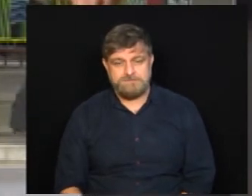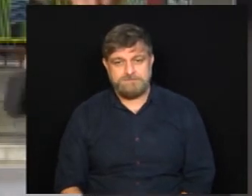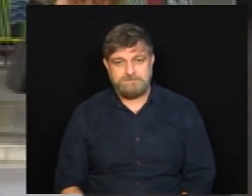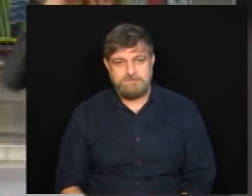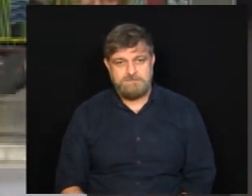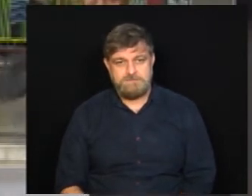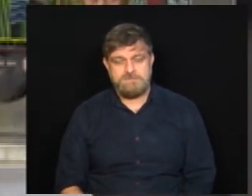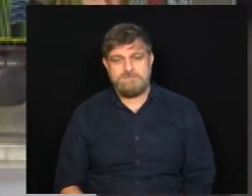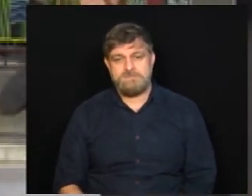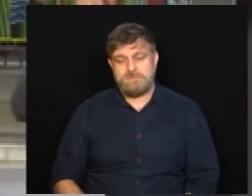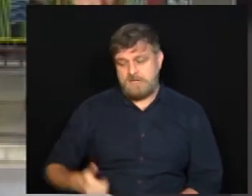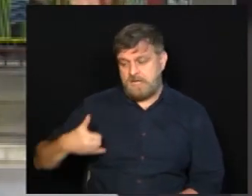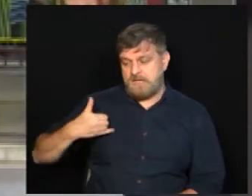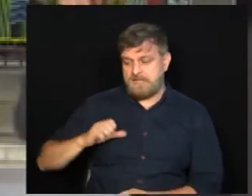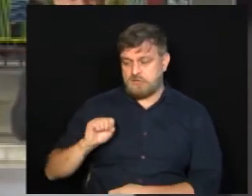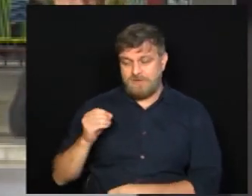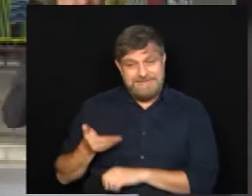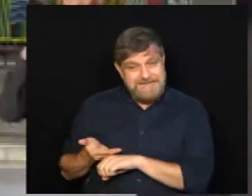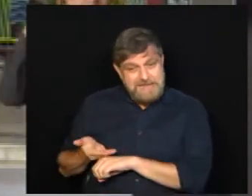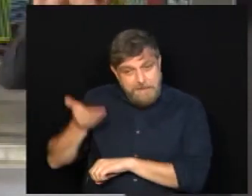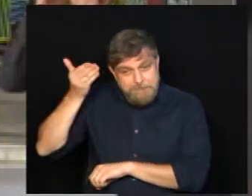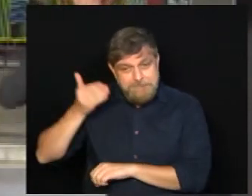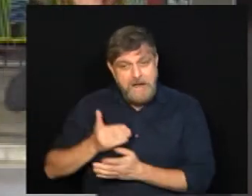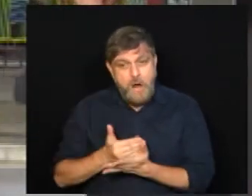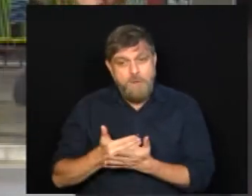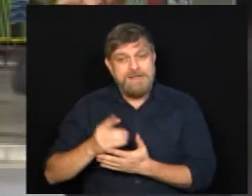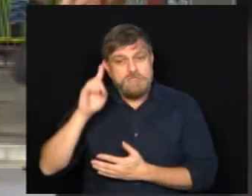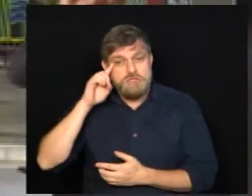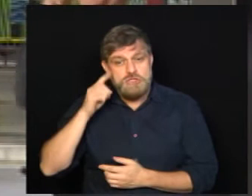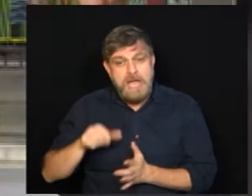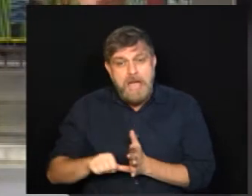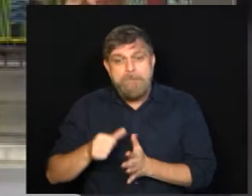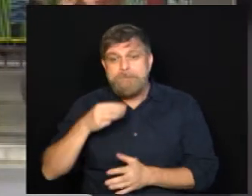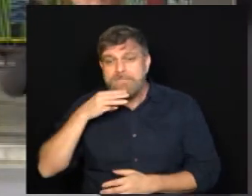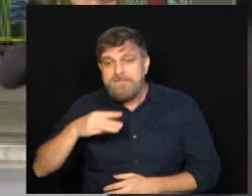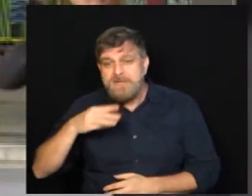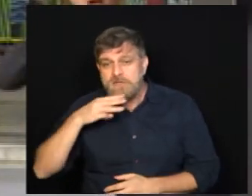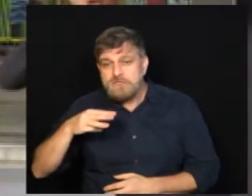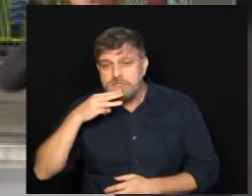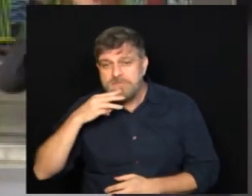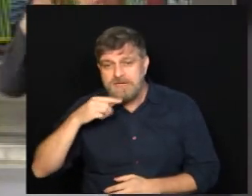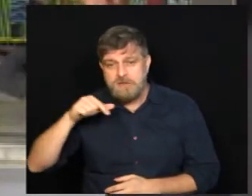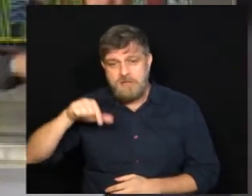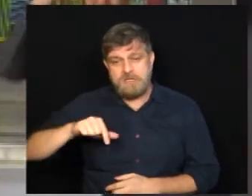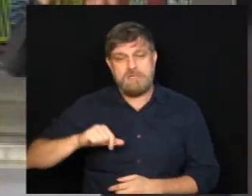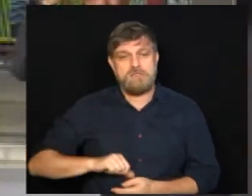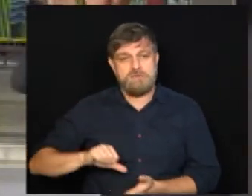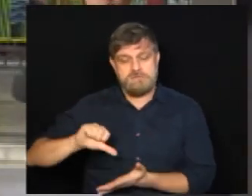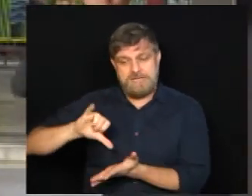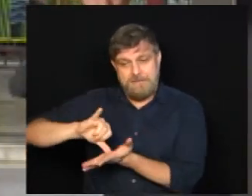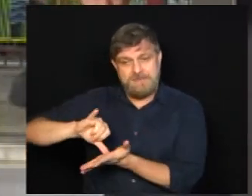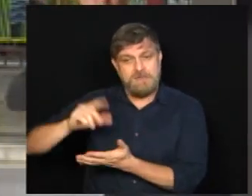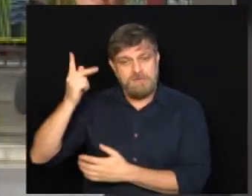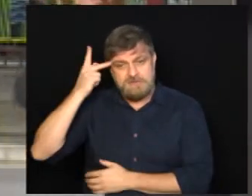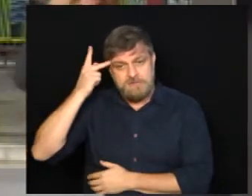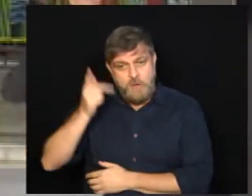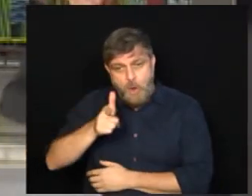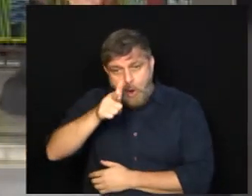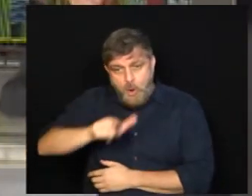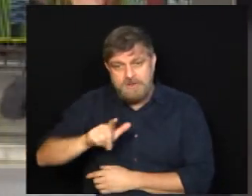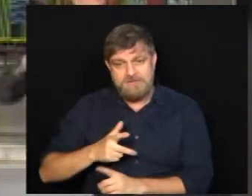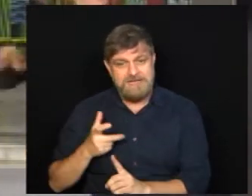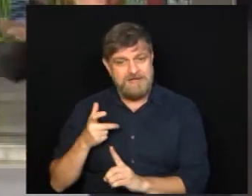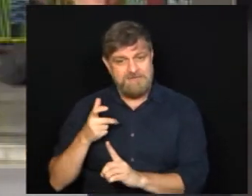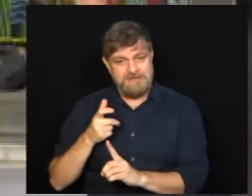Idosos com mais de 80 anos vai começar no dia 1º de março aqui em São Paulo. Repetindo, a